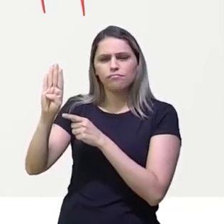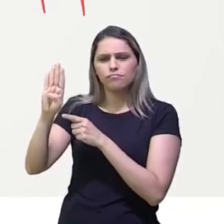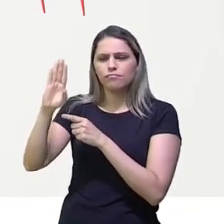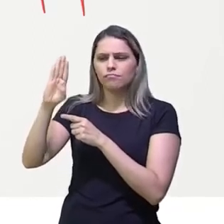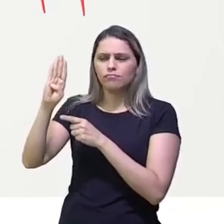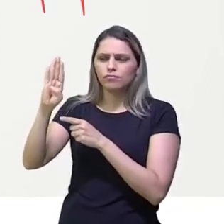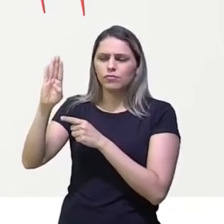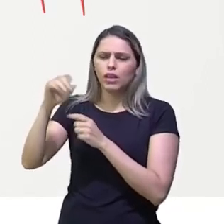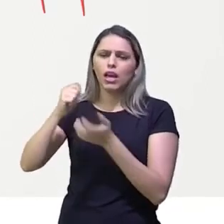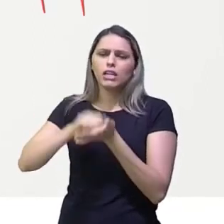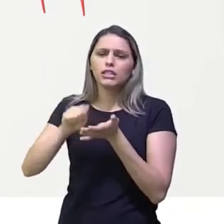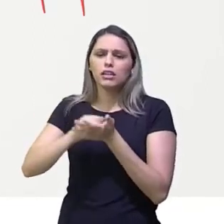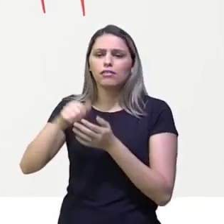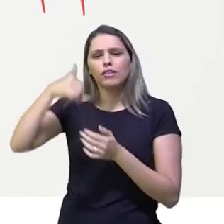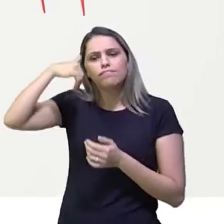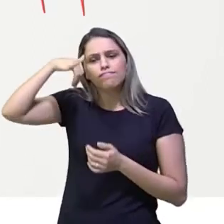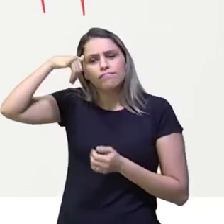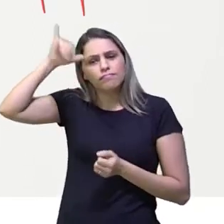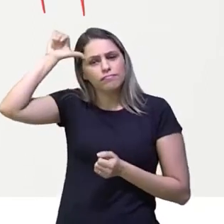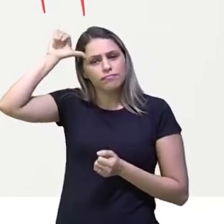Boi. Escreva aí, boi.